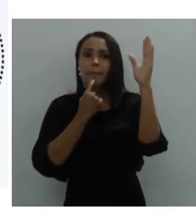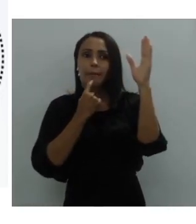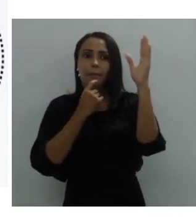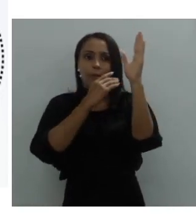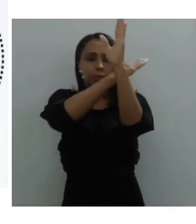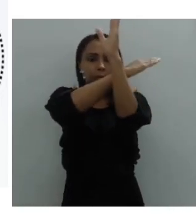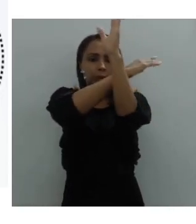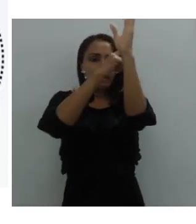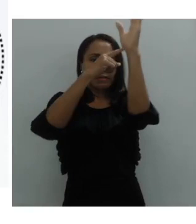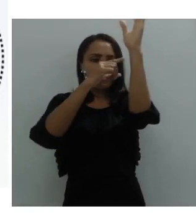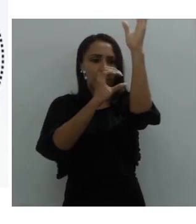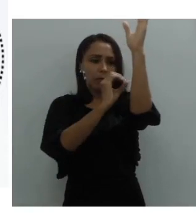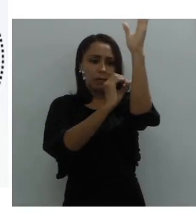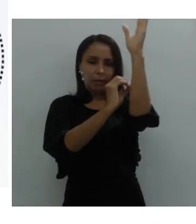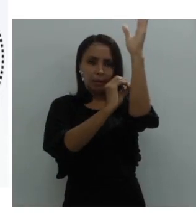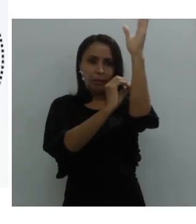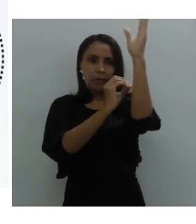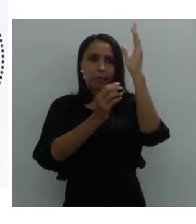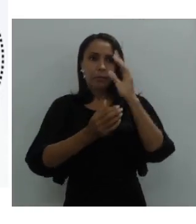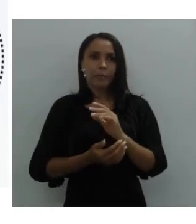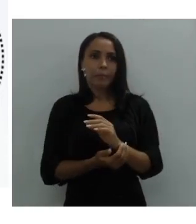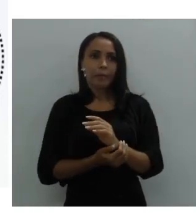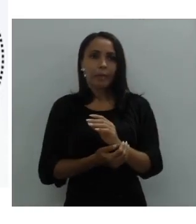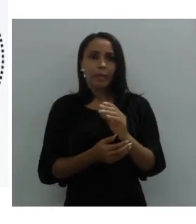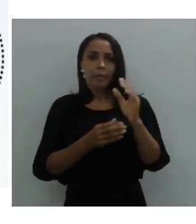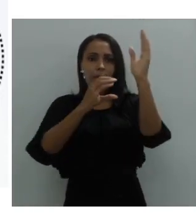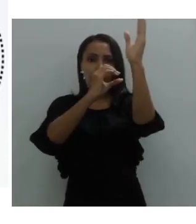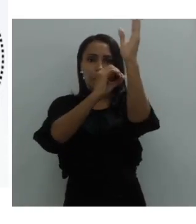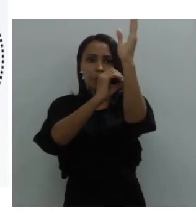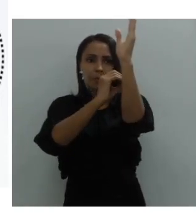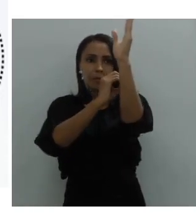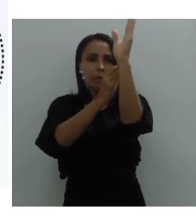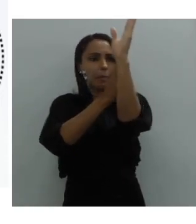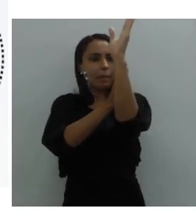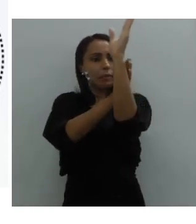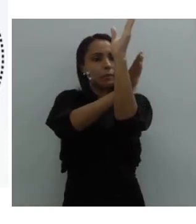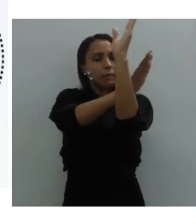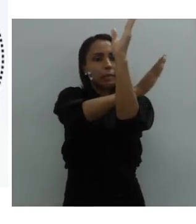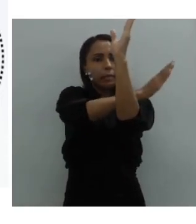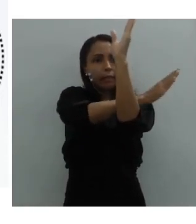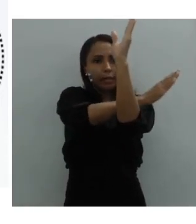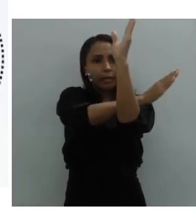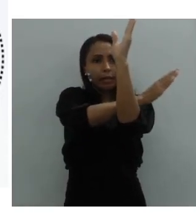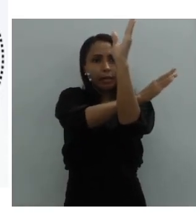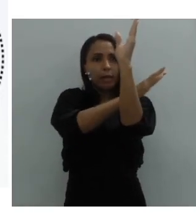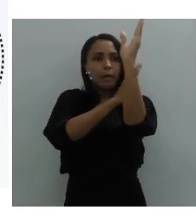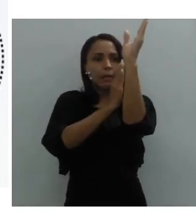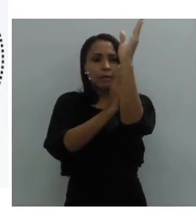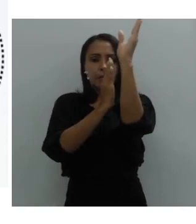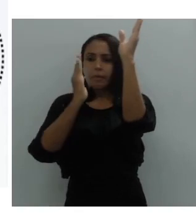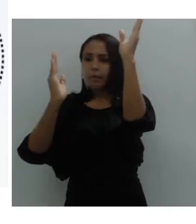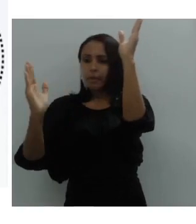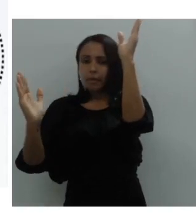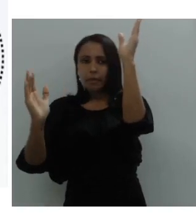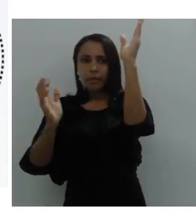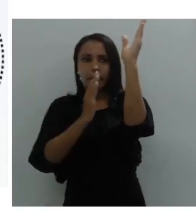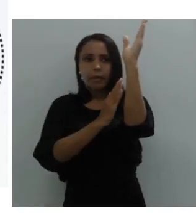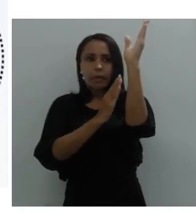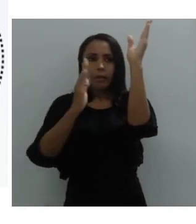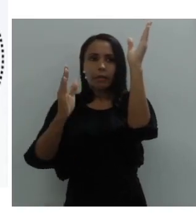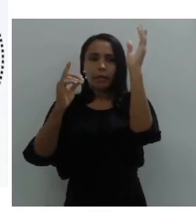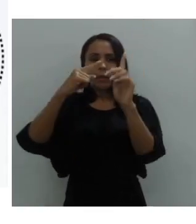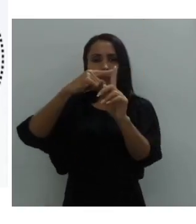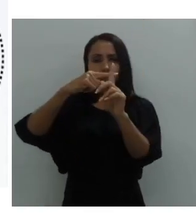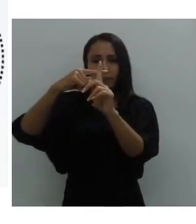para cima, tem para baixo. Vamos lá. Do 0 para a sua direita, você vai ter os números positivos, que vai de 0, 1,